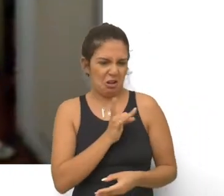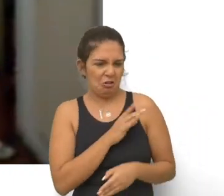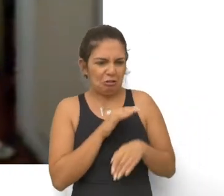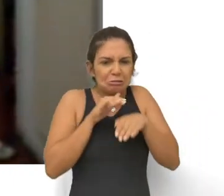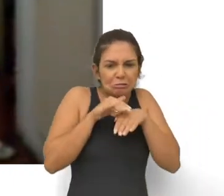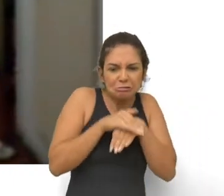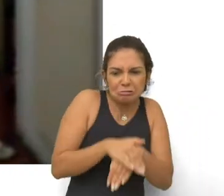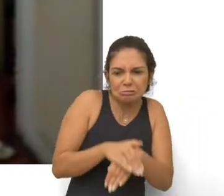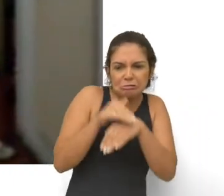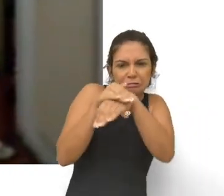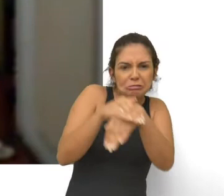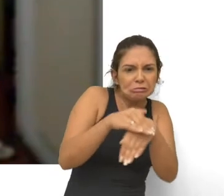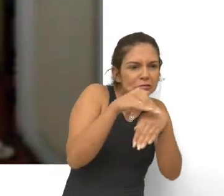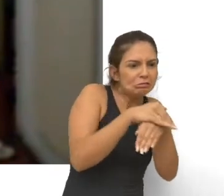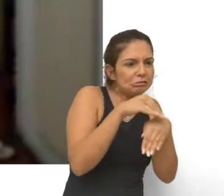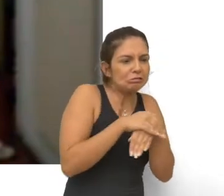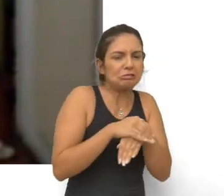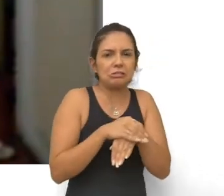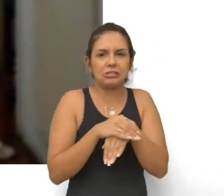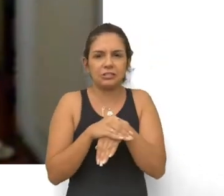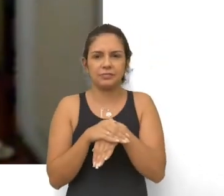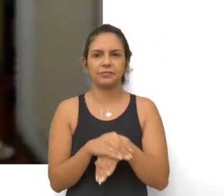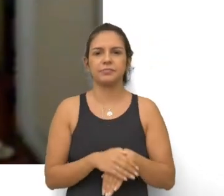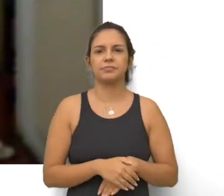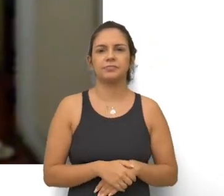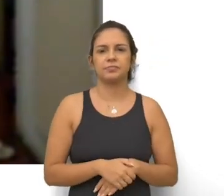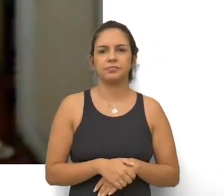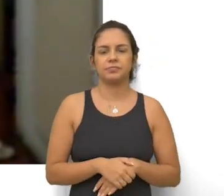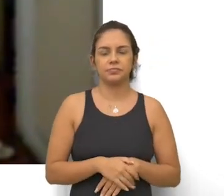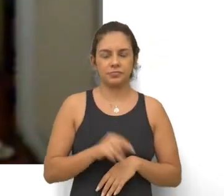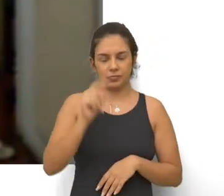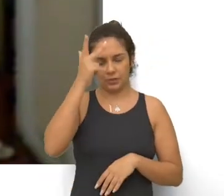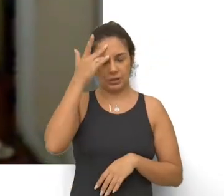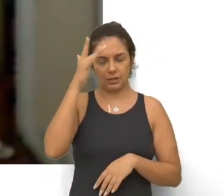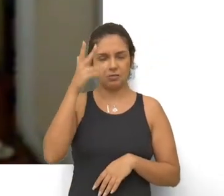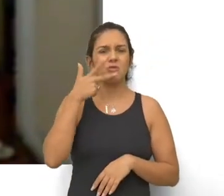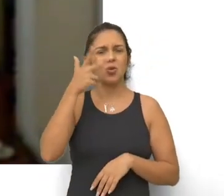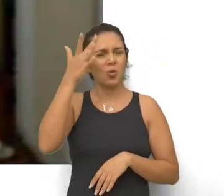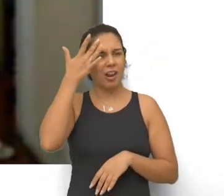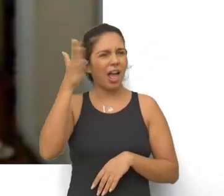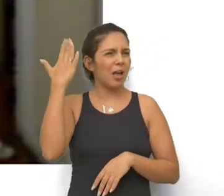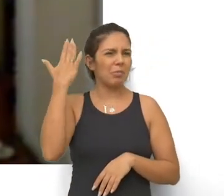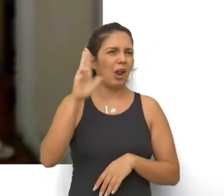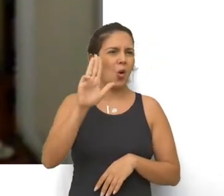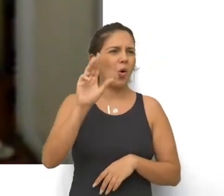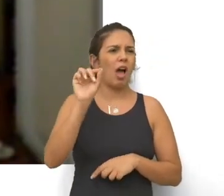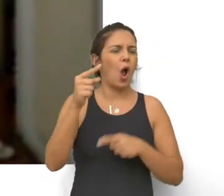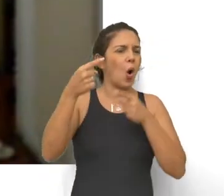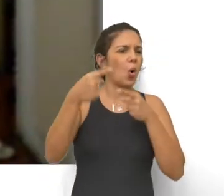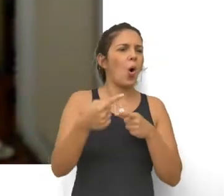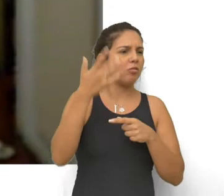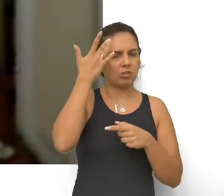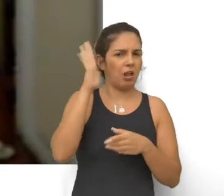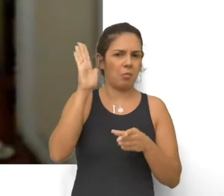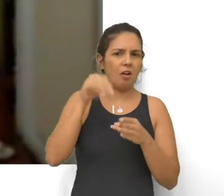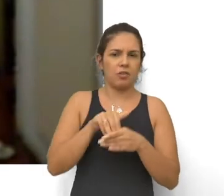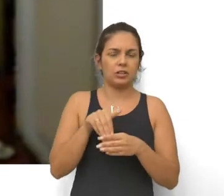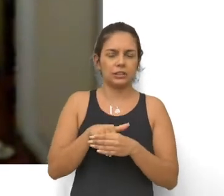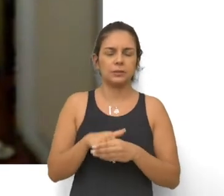no candidato, eu estou com a S. Dilma e não lembro quem era o opositor do Lula na primeira eleição. Mas,